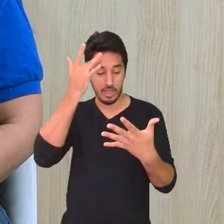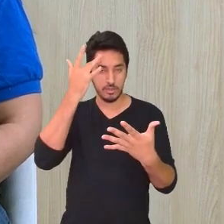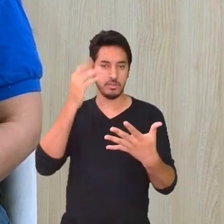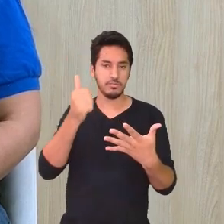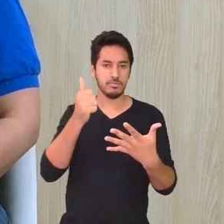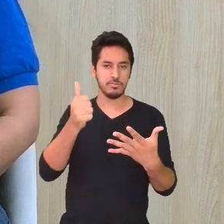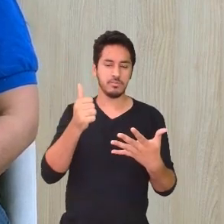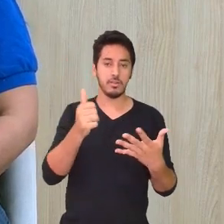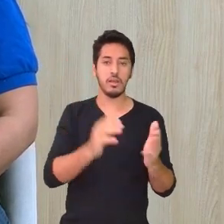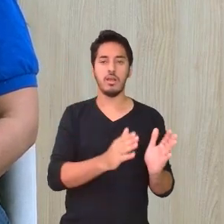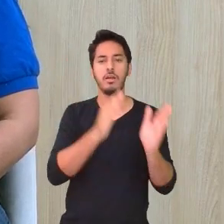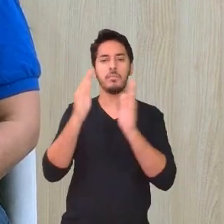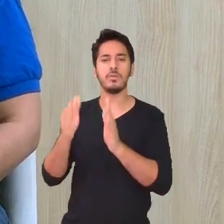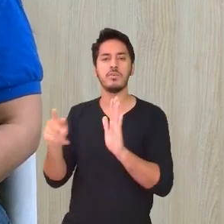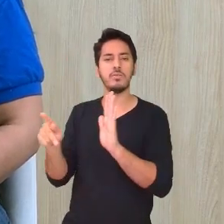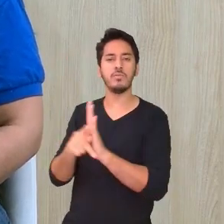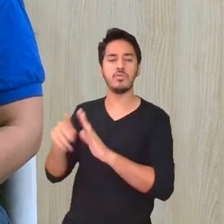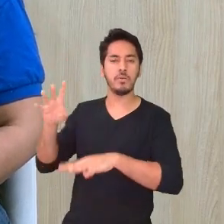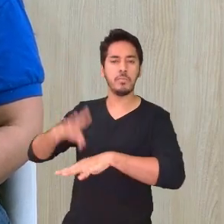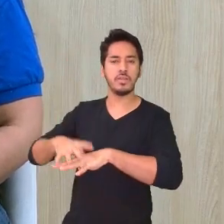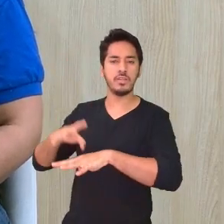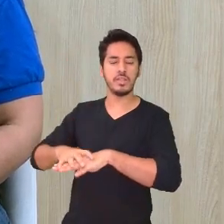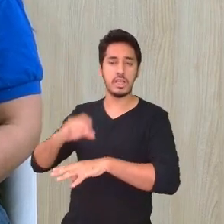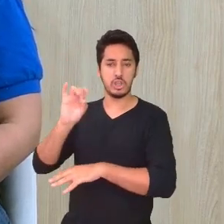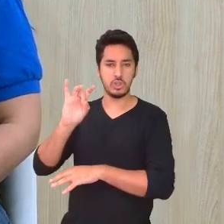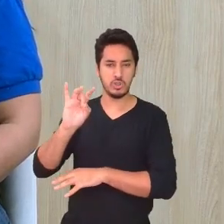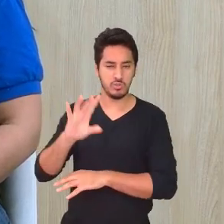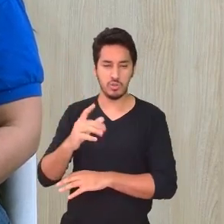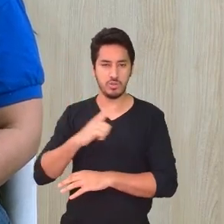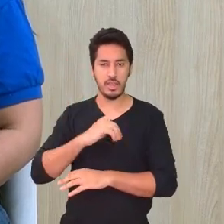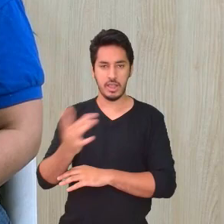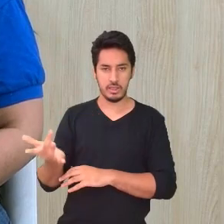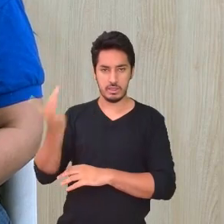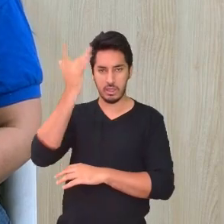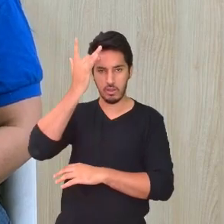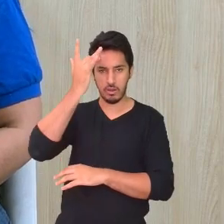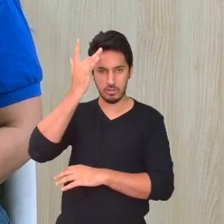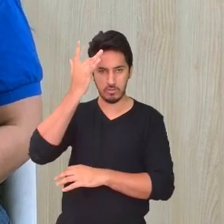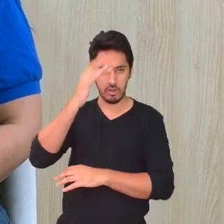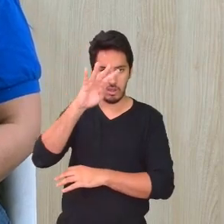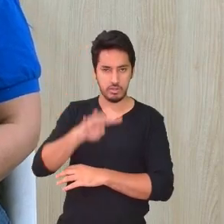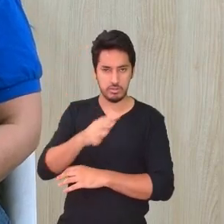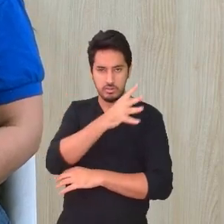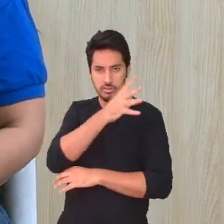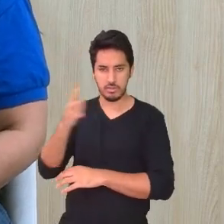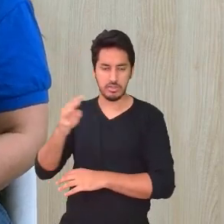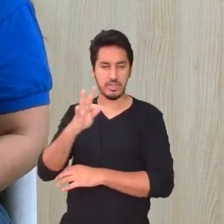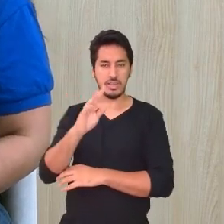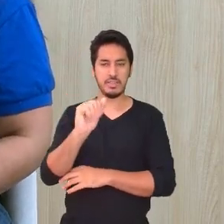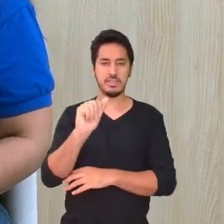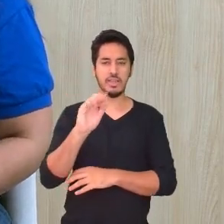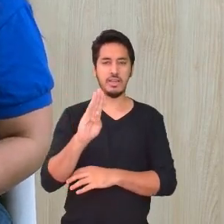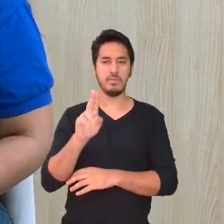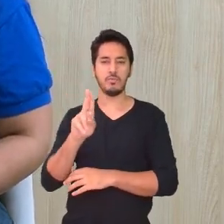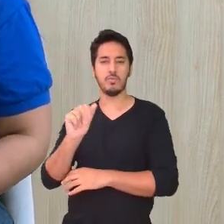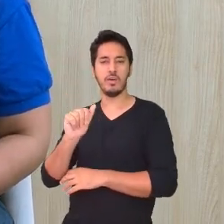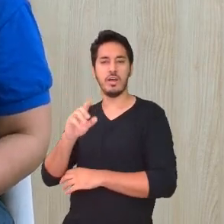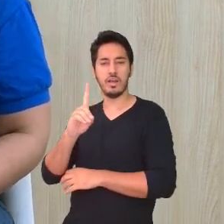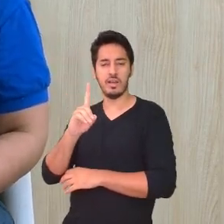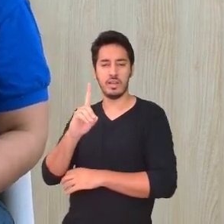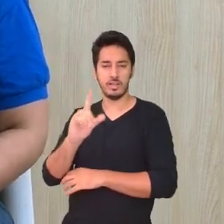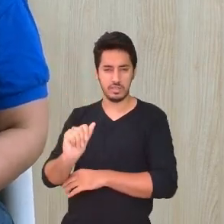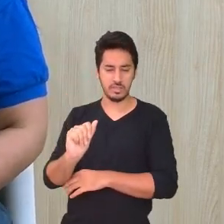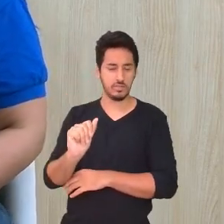do letramento da matemática, não é apenas ter decorado aquela tabuada, mas também saber como e